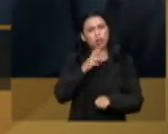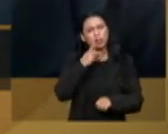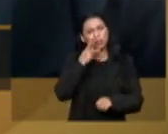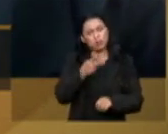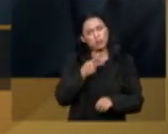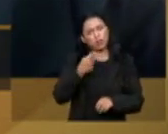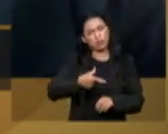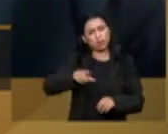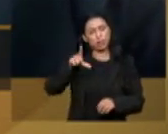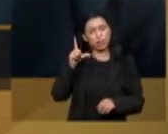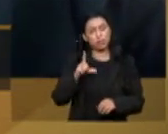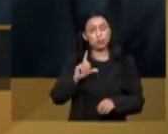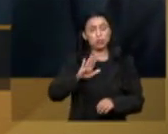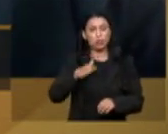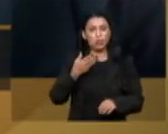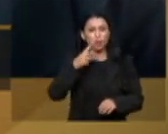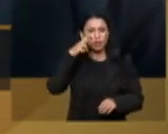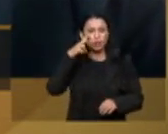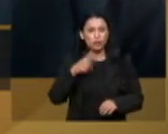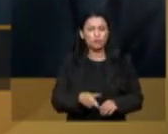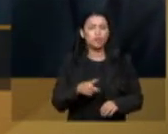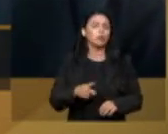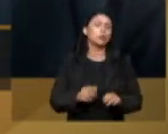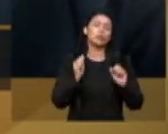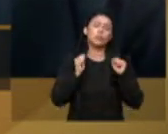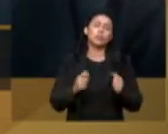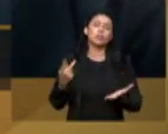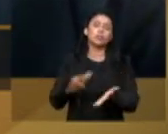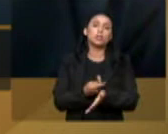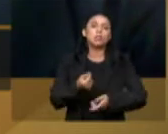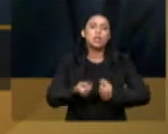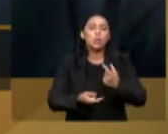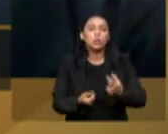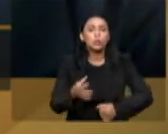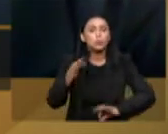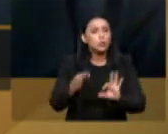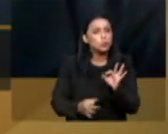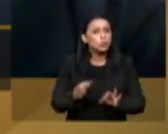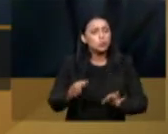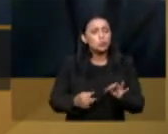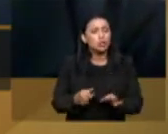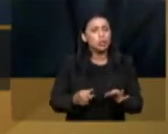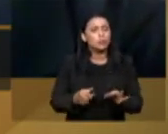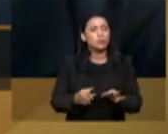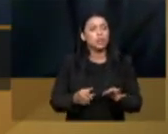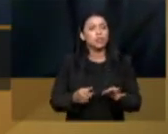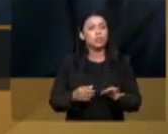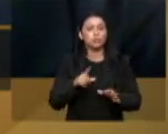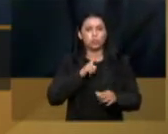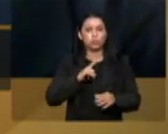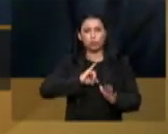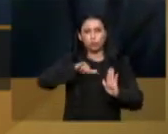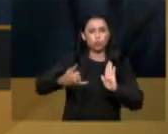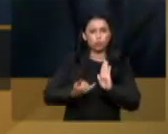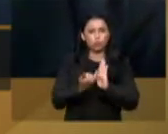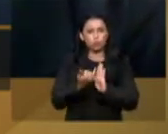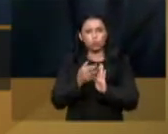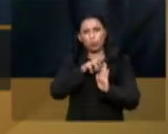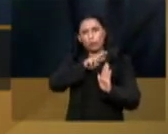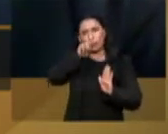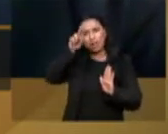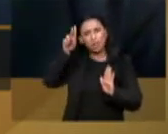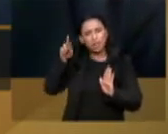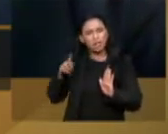tribuna, quando lista consequências econômicas de um julgamento como este, impactos em juros, câmbio e